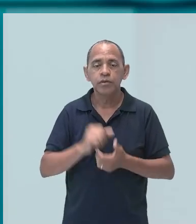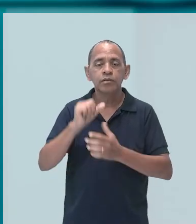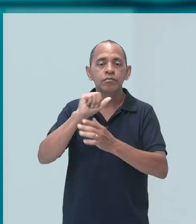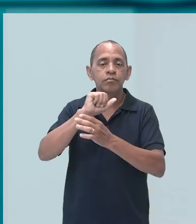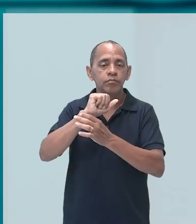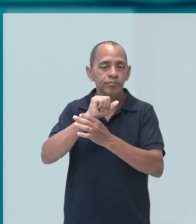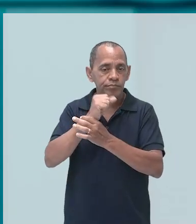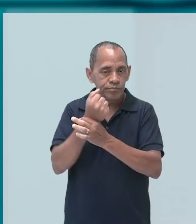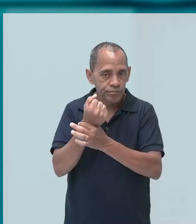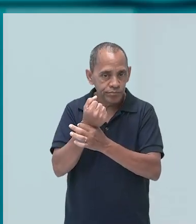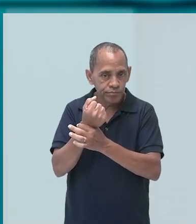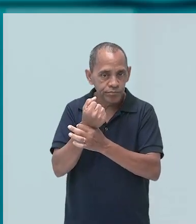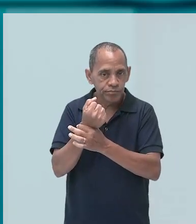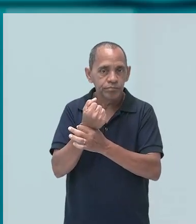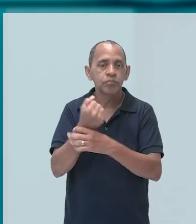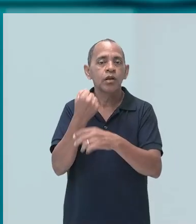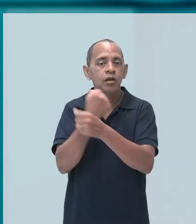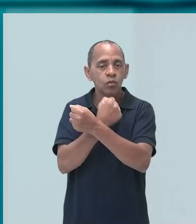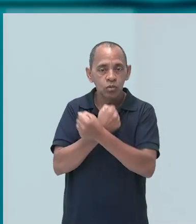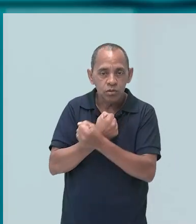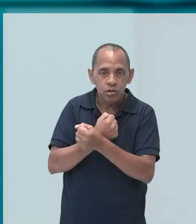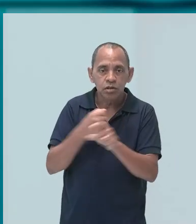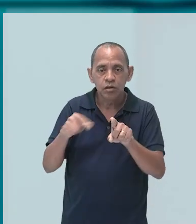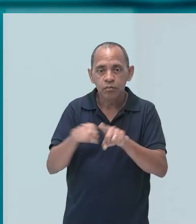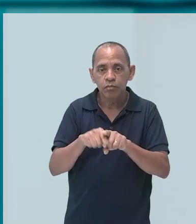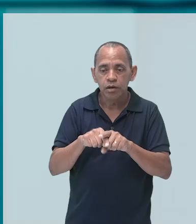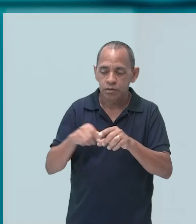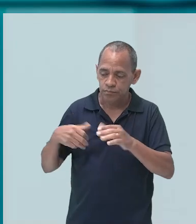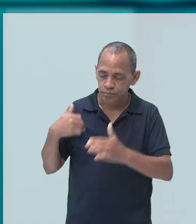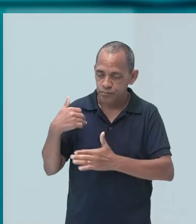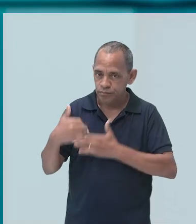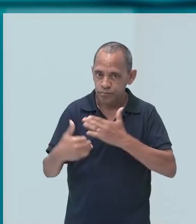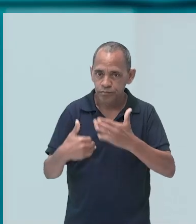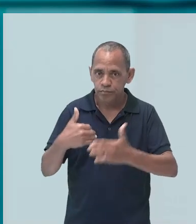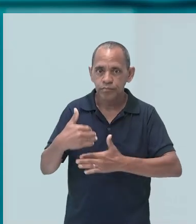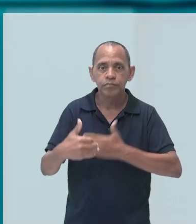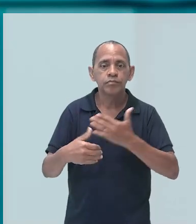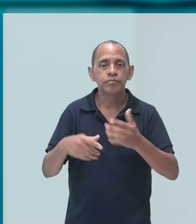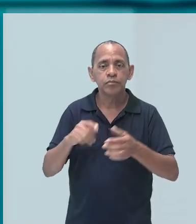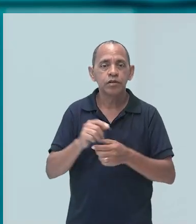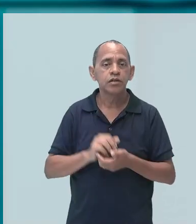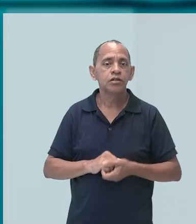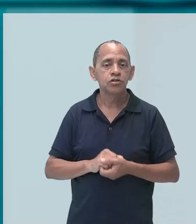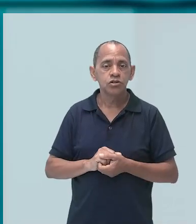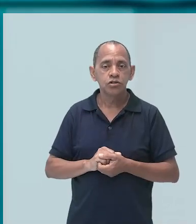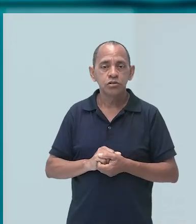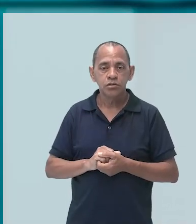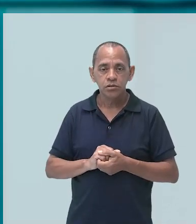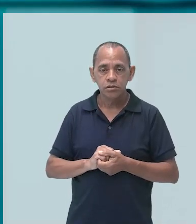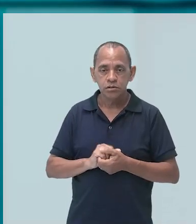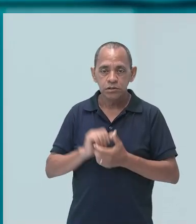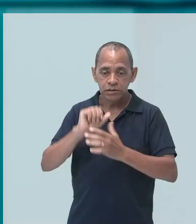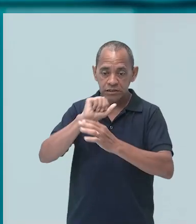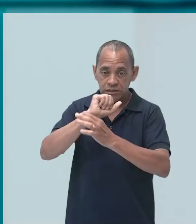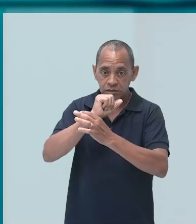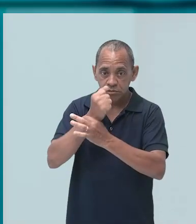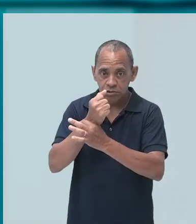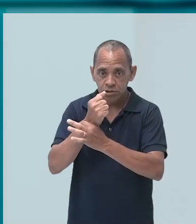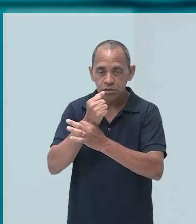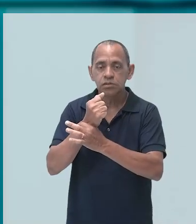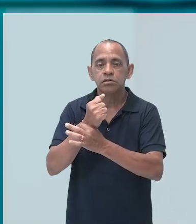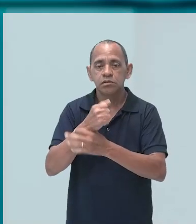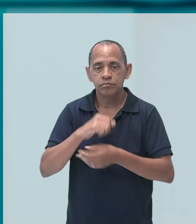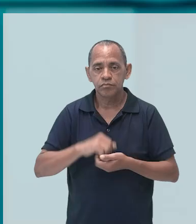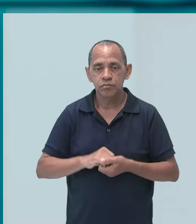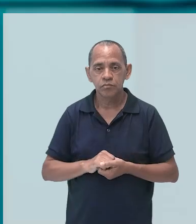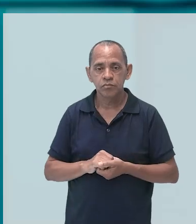essa proteção a mais, essa proteção extra nesse processo de resguardo, de aumento